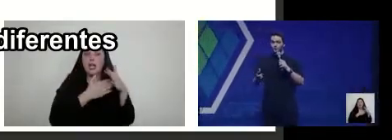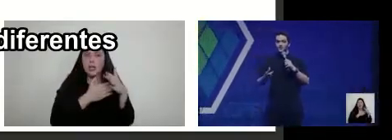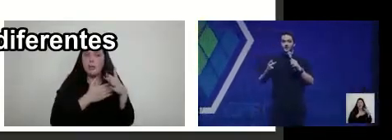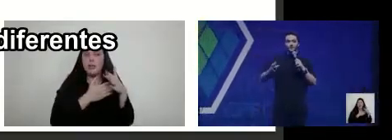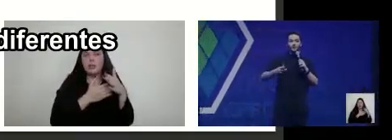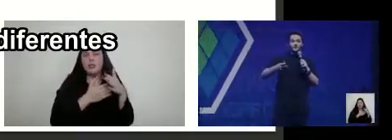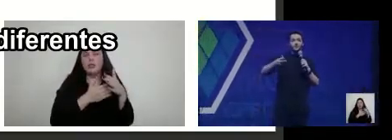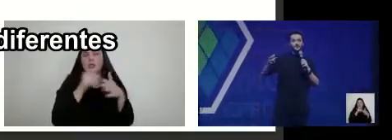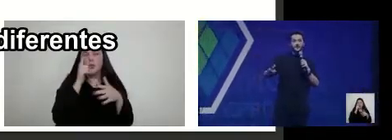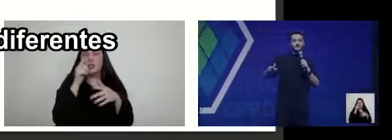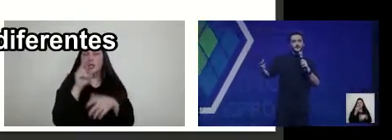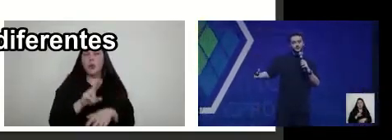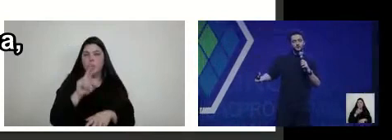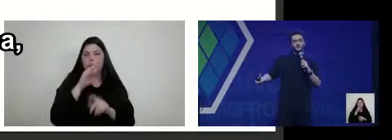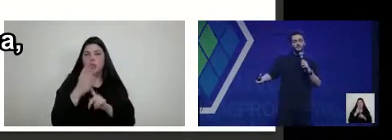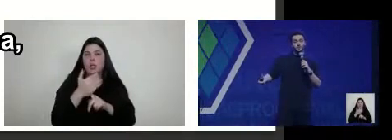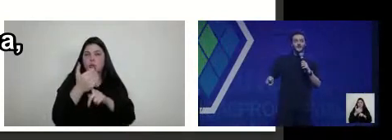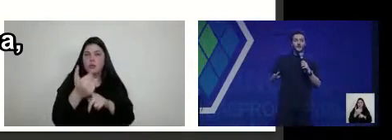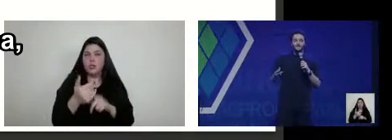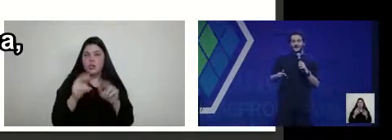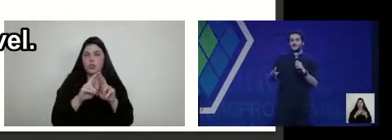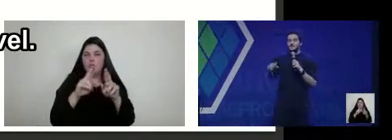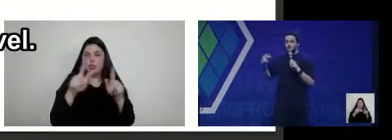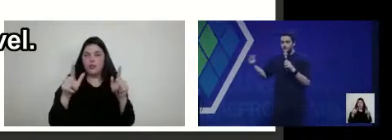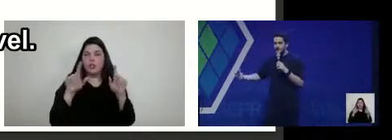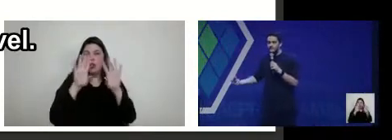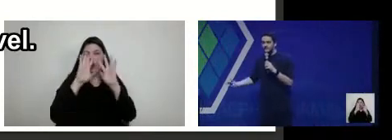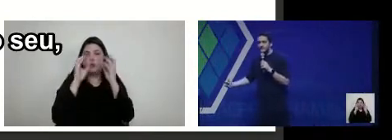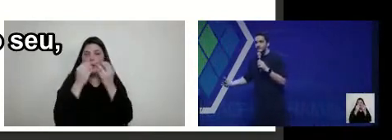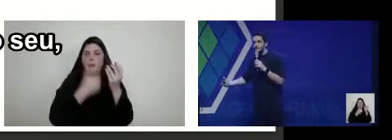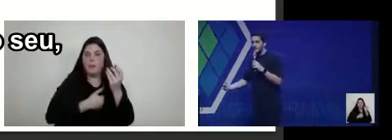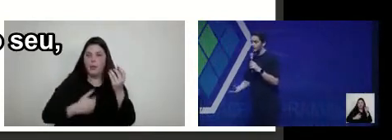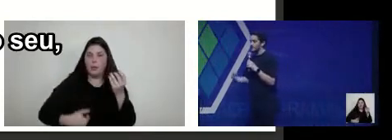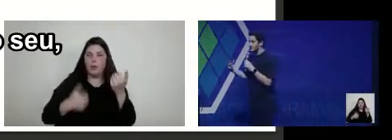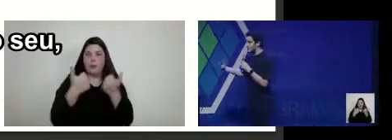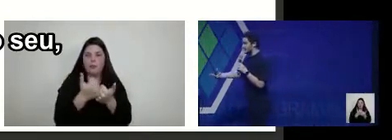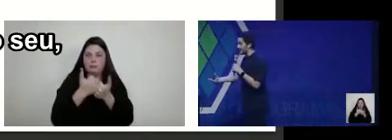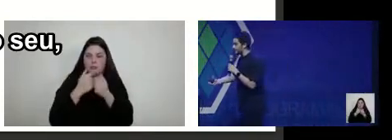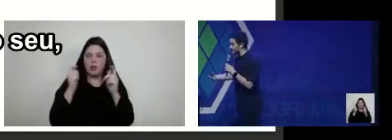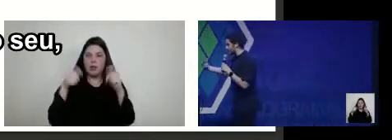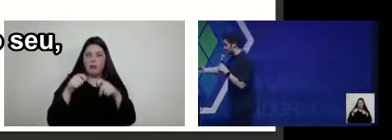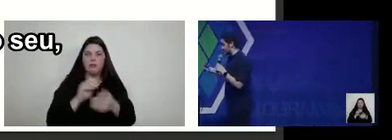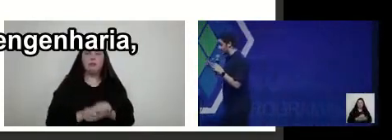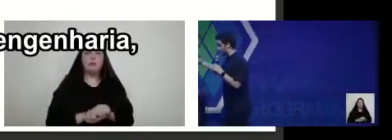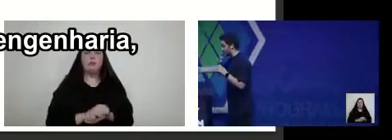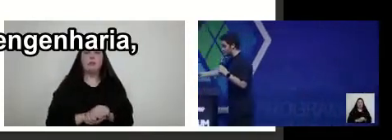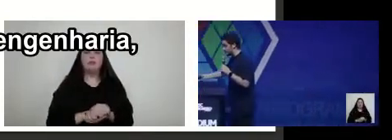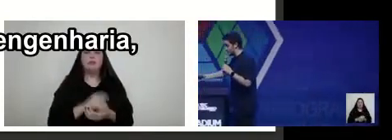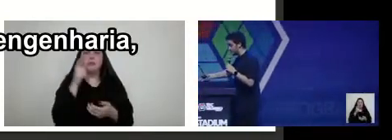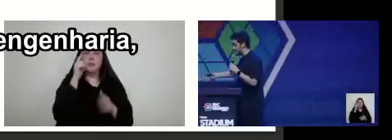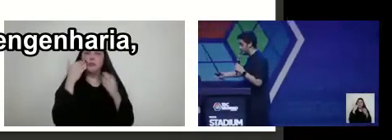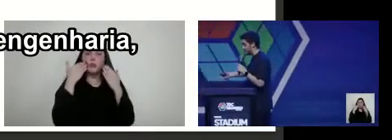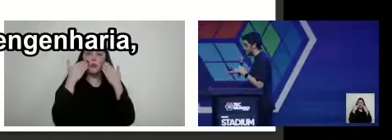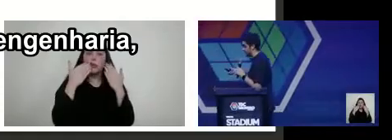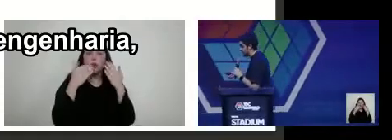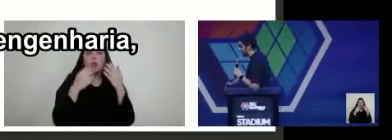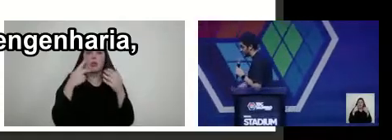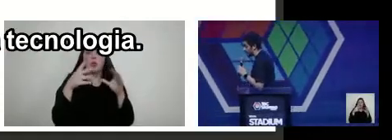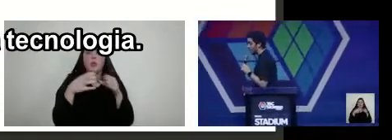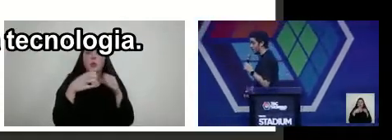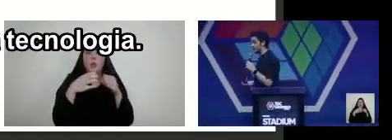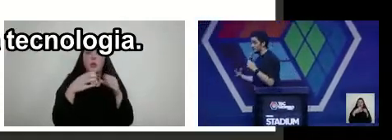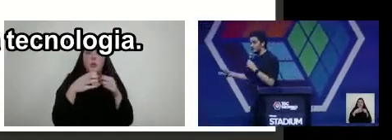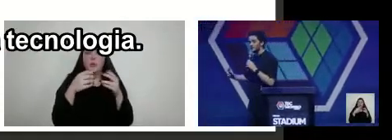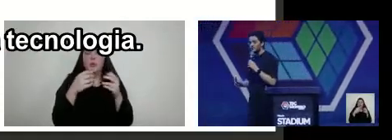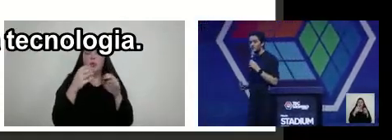que o uso de tecnologias diferentes dentro da nuvem pública, ele passe a ser sustentável. Então, você mostrar para o seu, você colocar para o seu time de